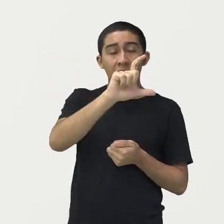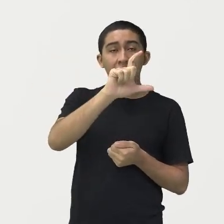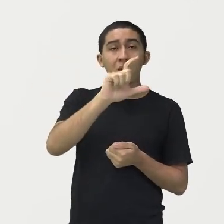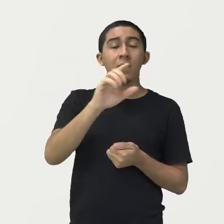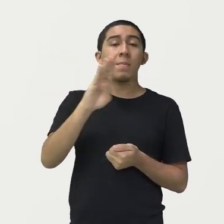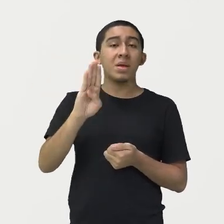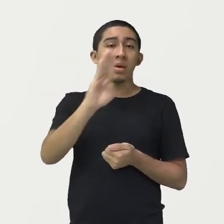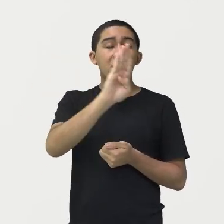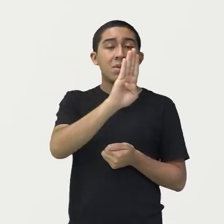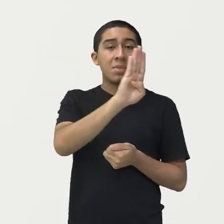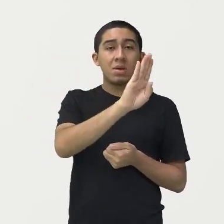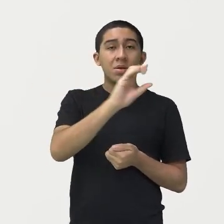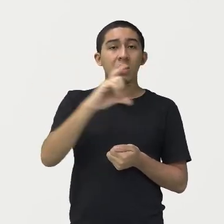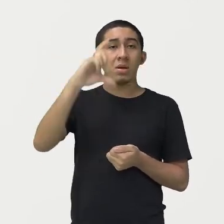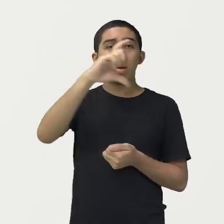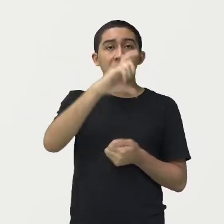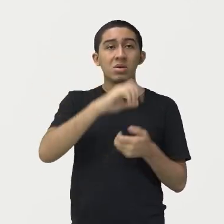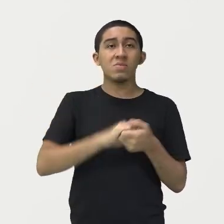tetraploide.